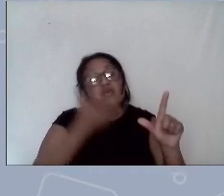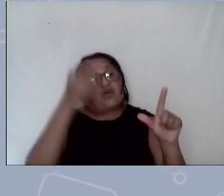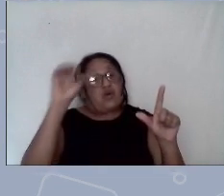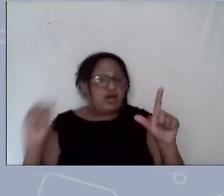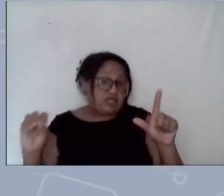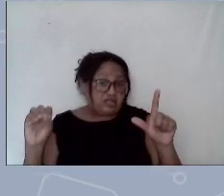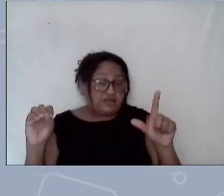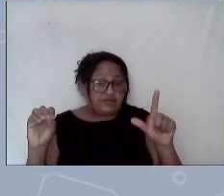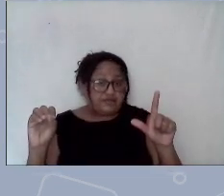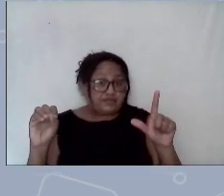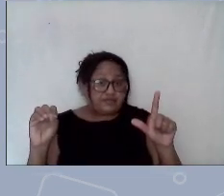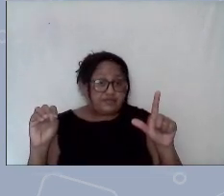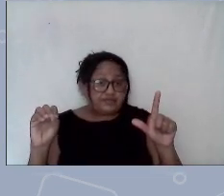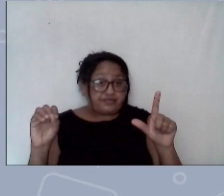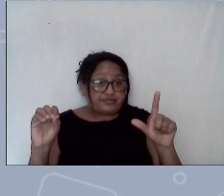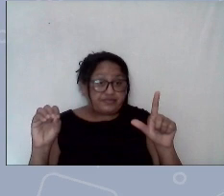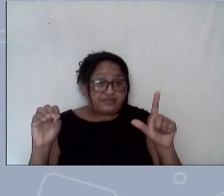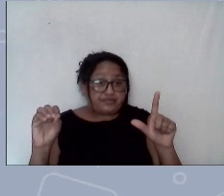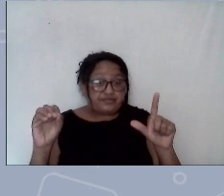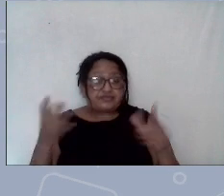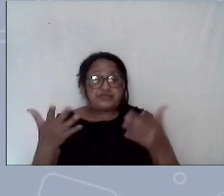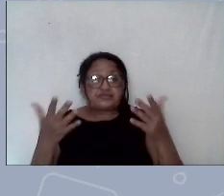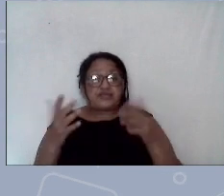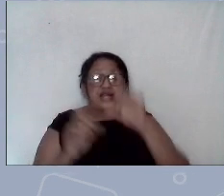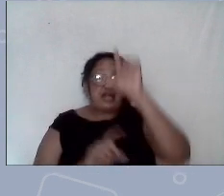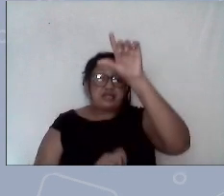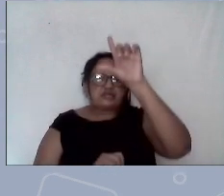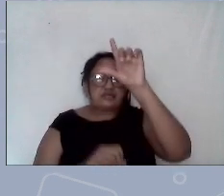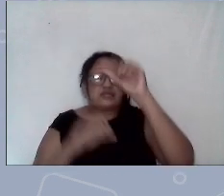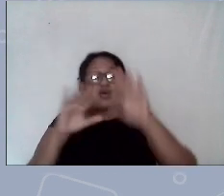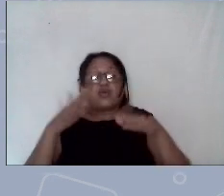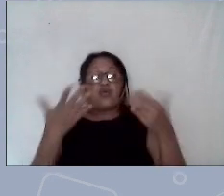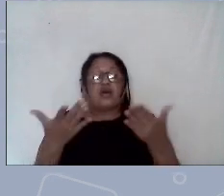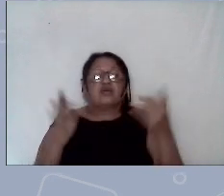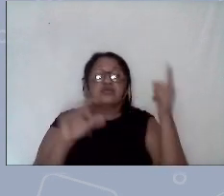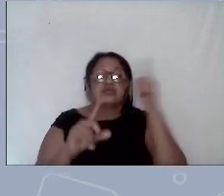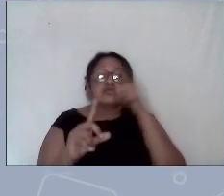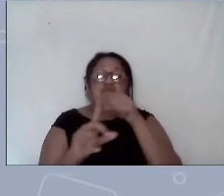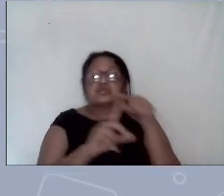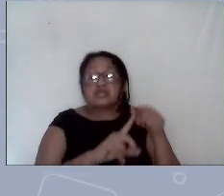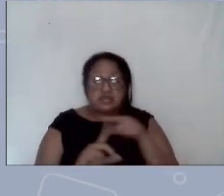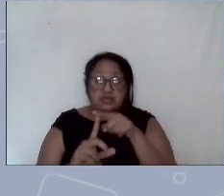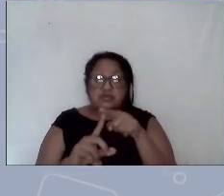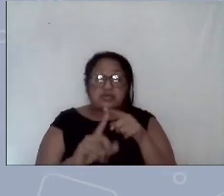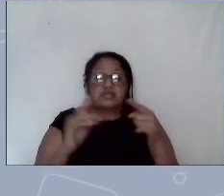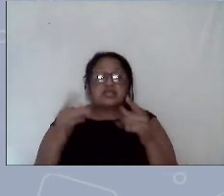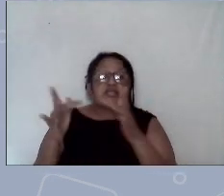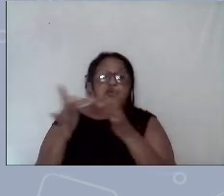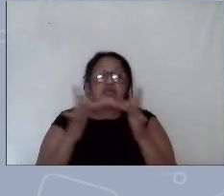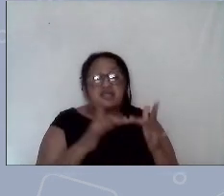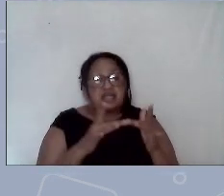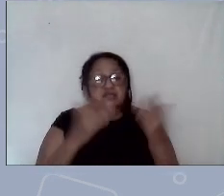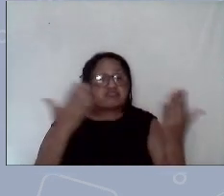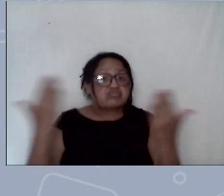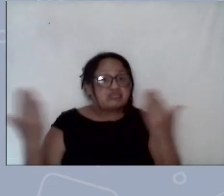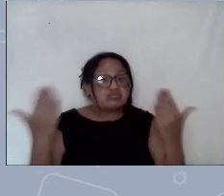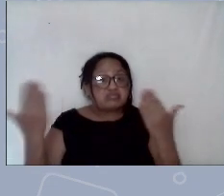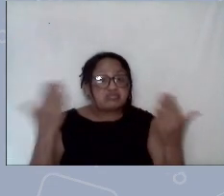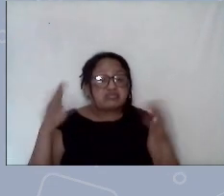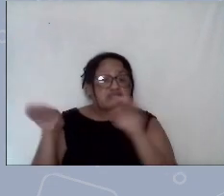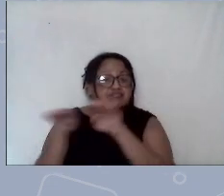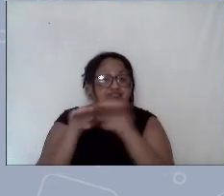pergunta é qual o tipo de contato entre essas placas você lembra eu tenho certeza